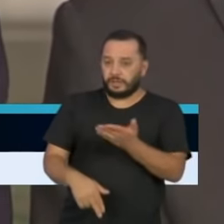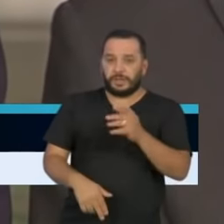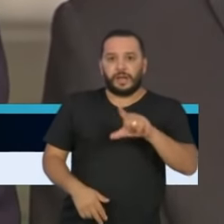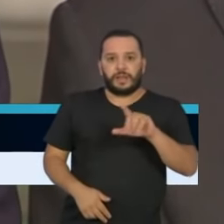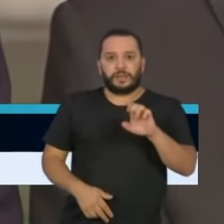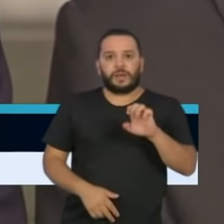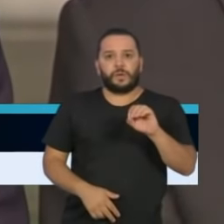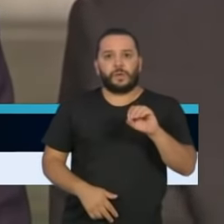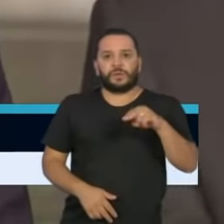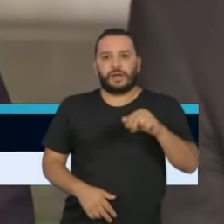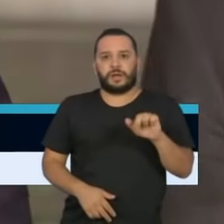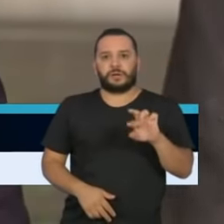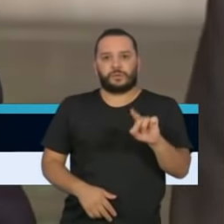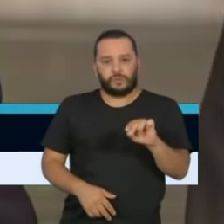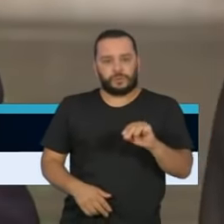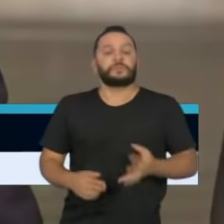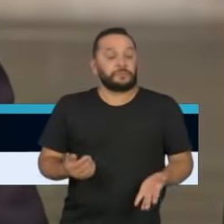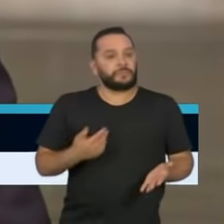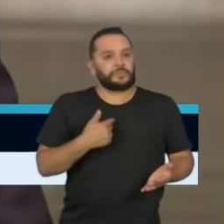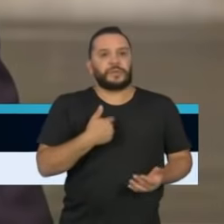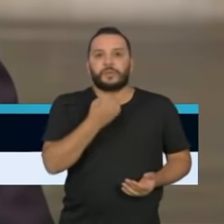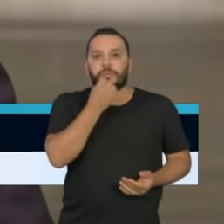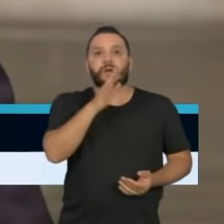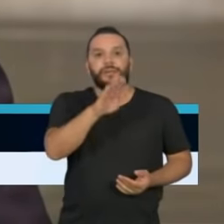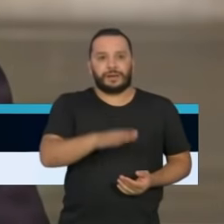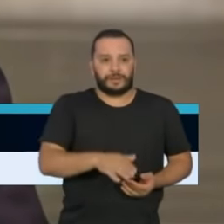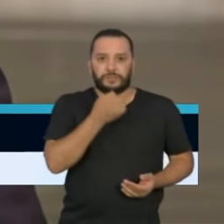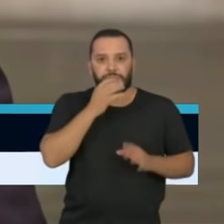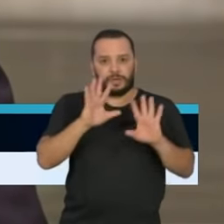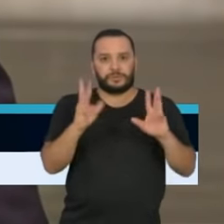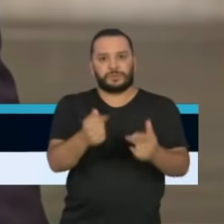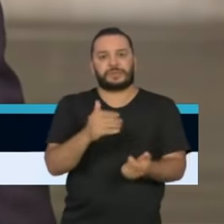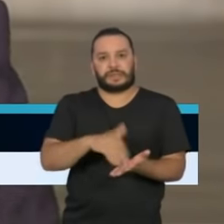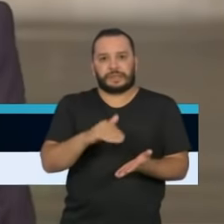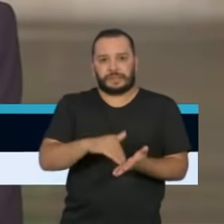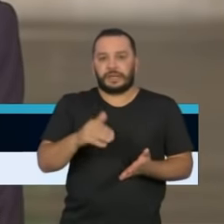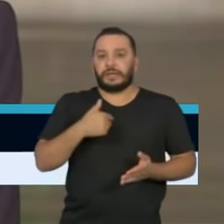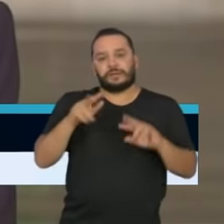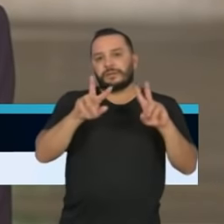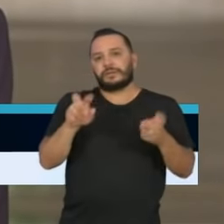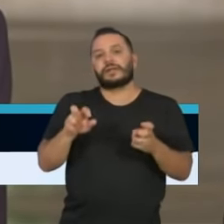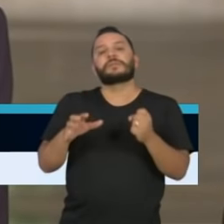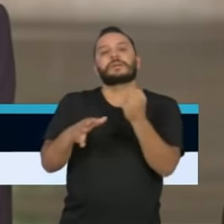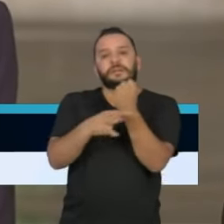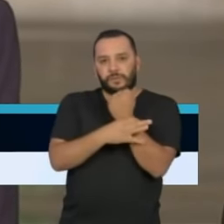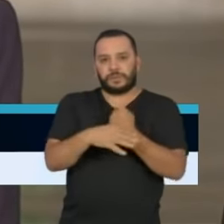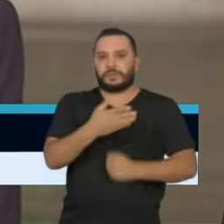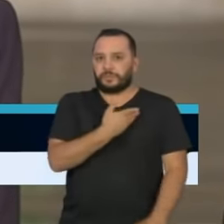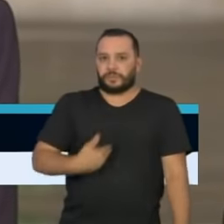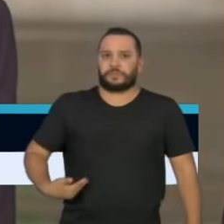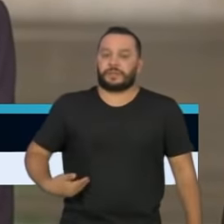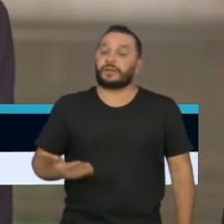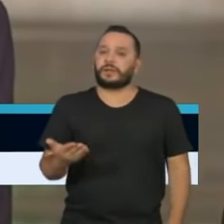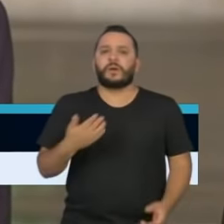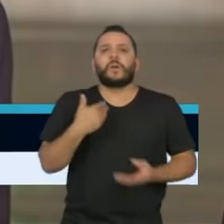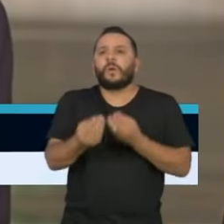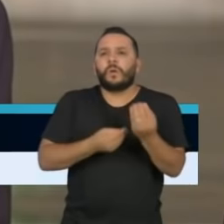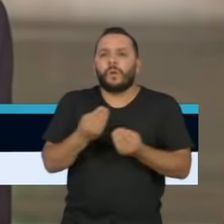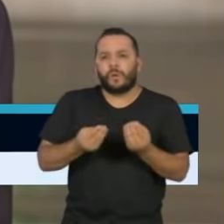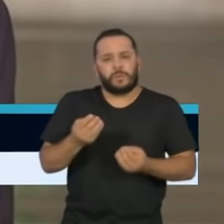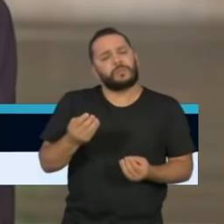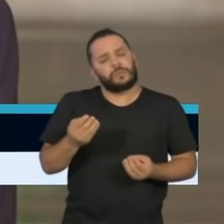tarde. Sua pergunta, por favor. Boa tarde, governador. Boa tarde a todos os secretários. Governador, minha pergunta é no âmbito da segurança pública, né? Eu gostaria de saber como o governo